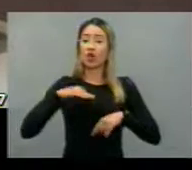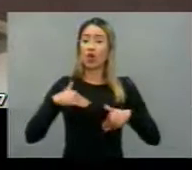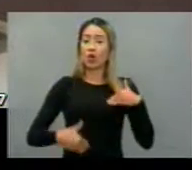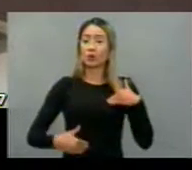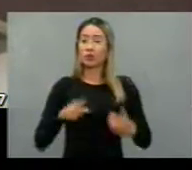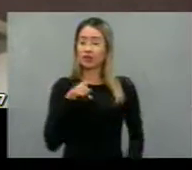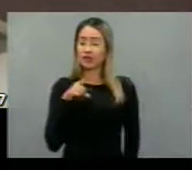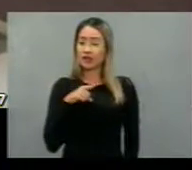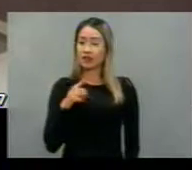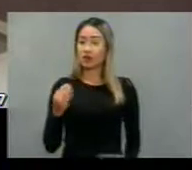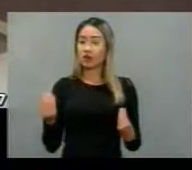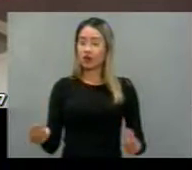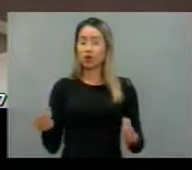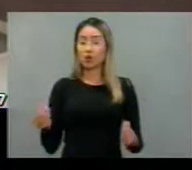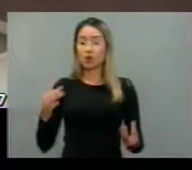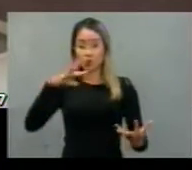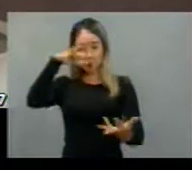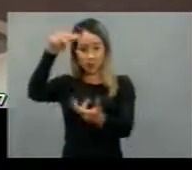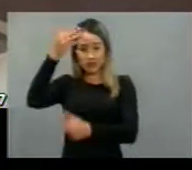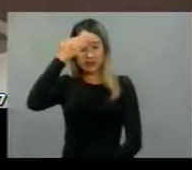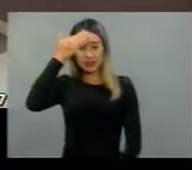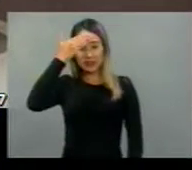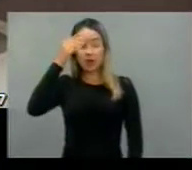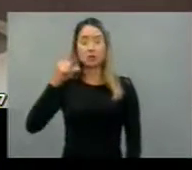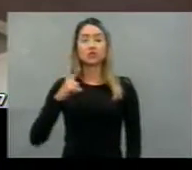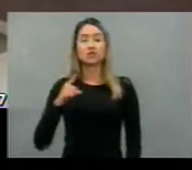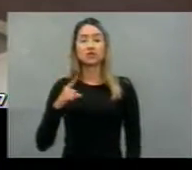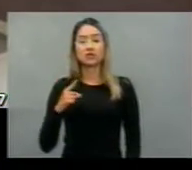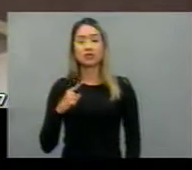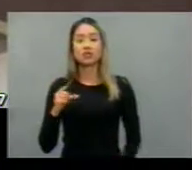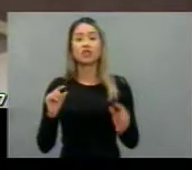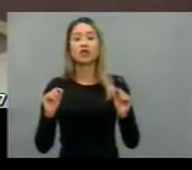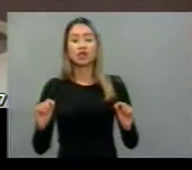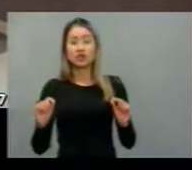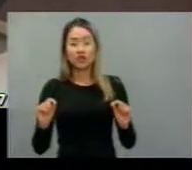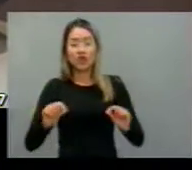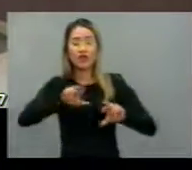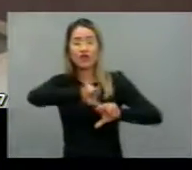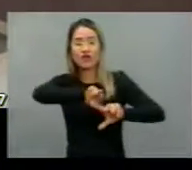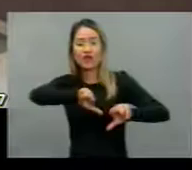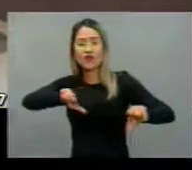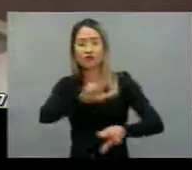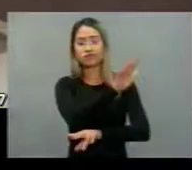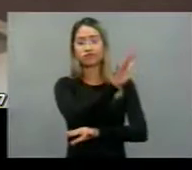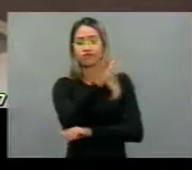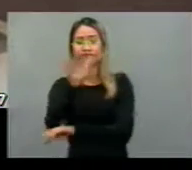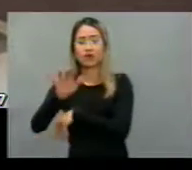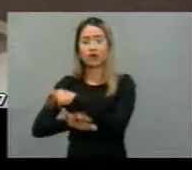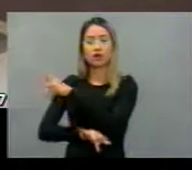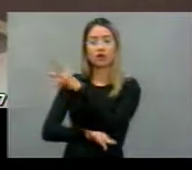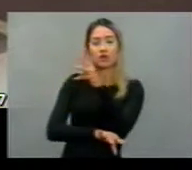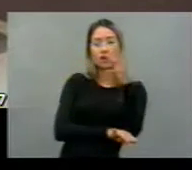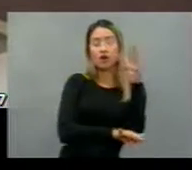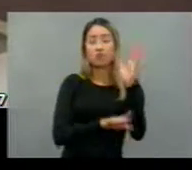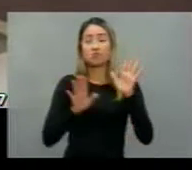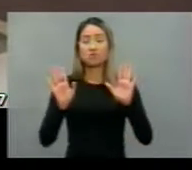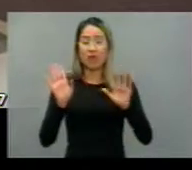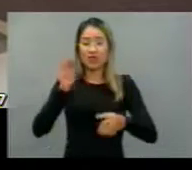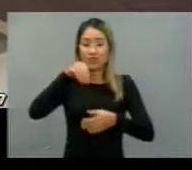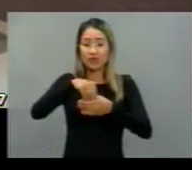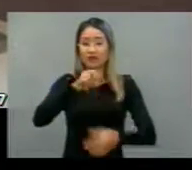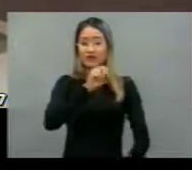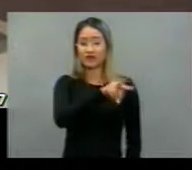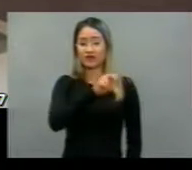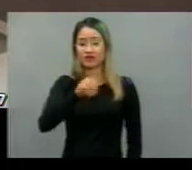hoje sabe que uma cesta agroecológica, plural e diversa, que envolva, né, o fortalecimento